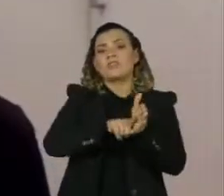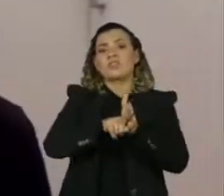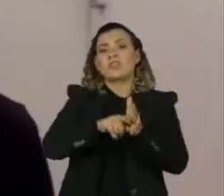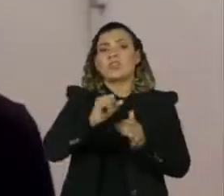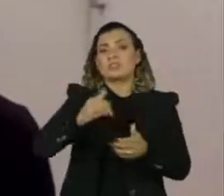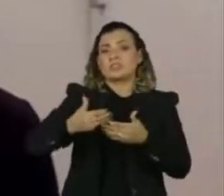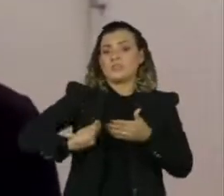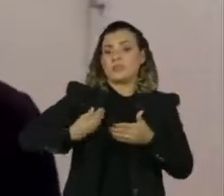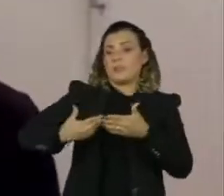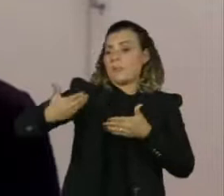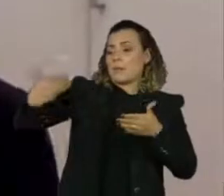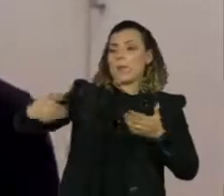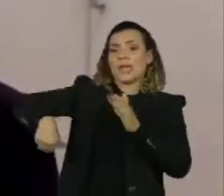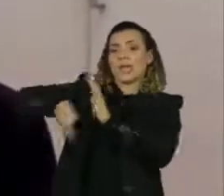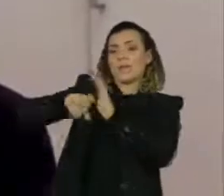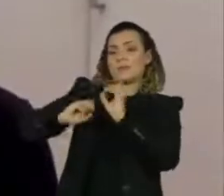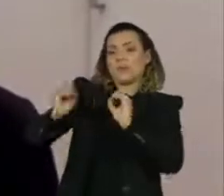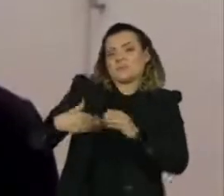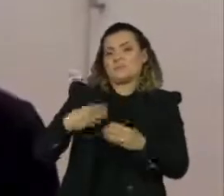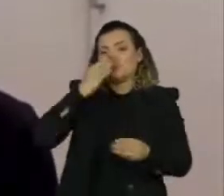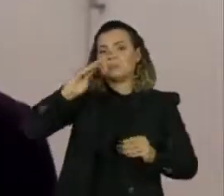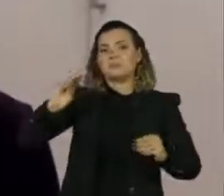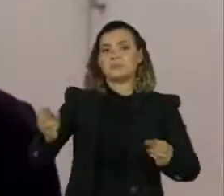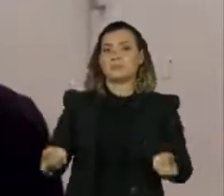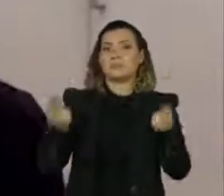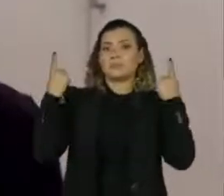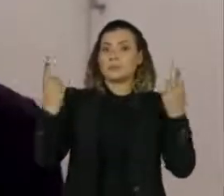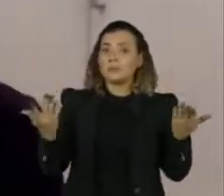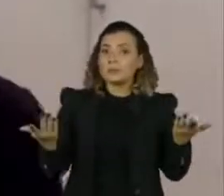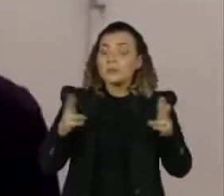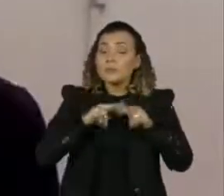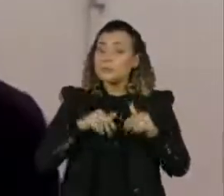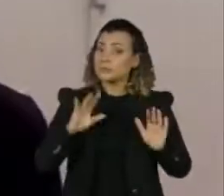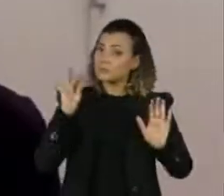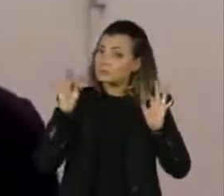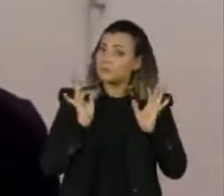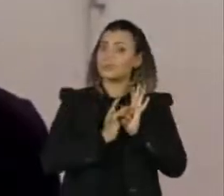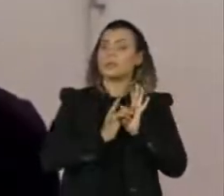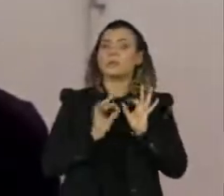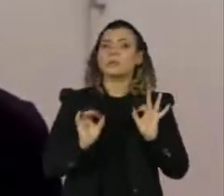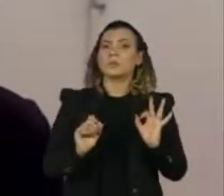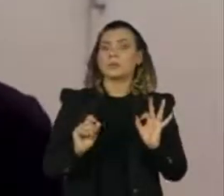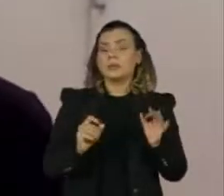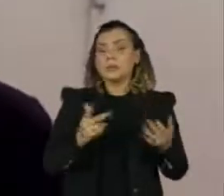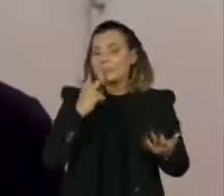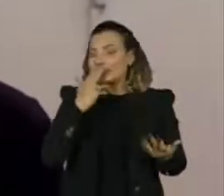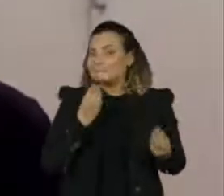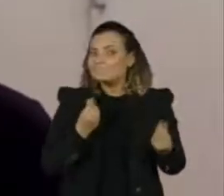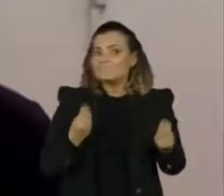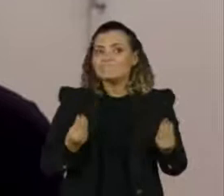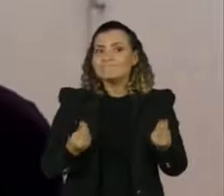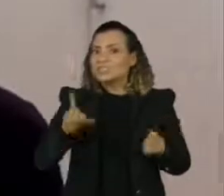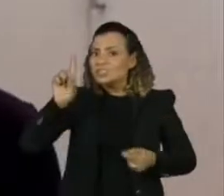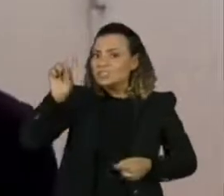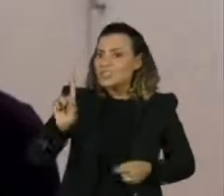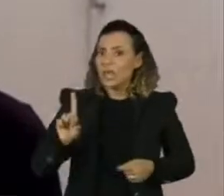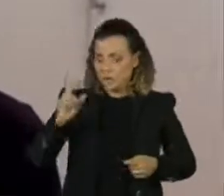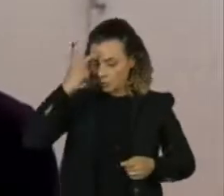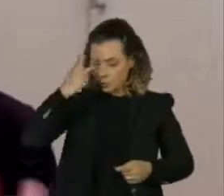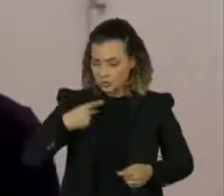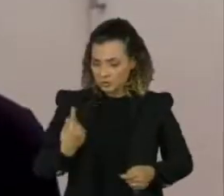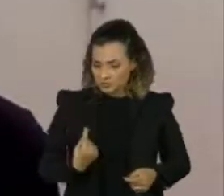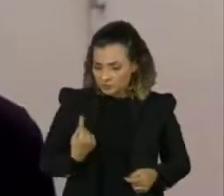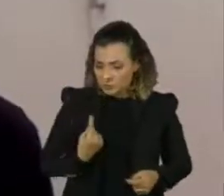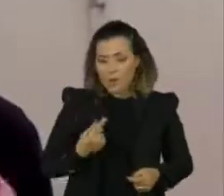isso mostra que, por trás dessa ideia que é dada pela segunda emenda, de direito individual de